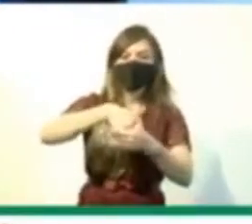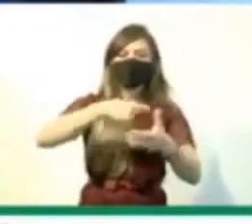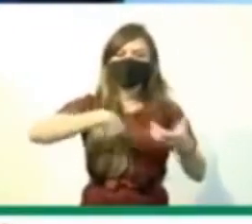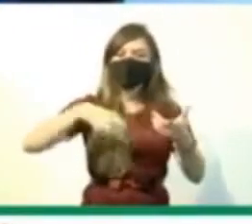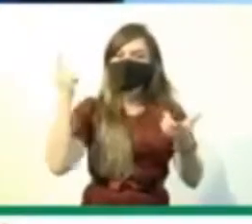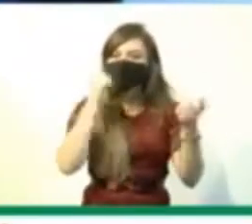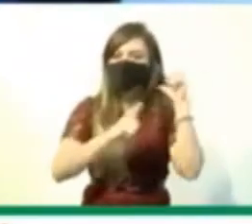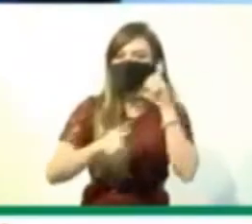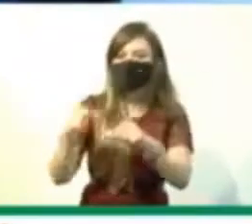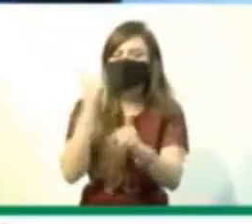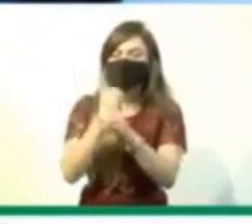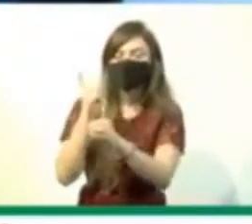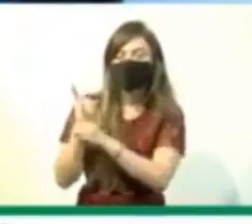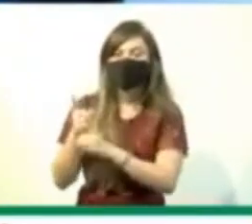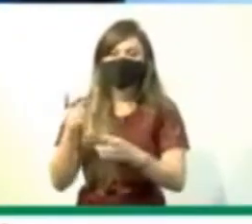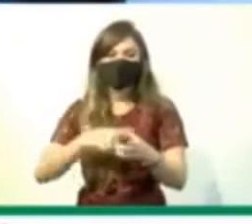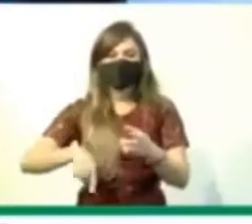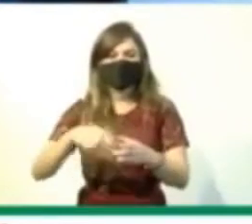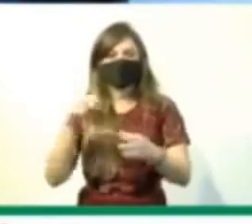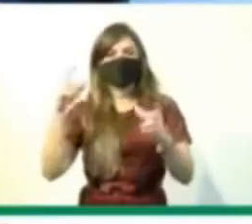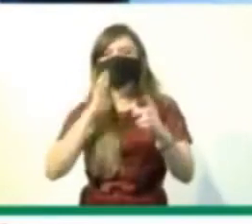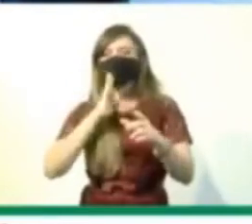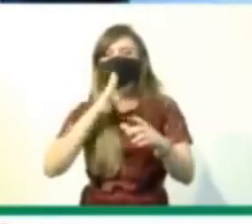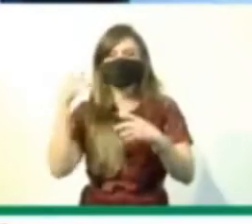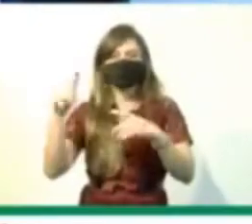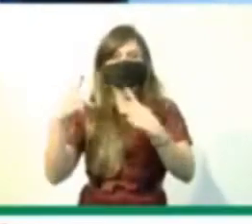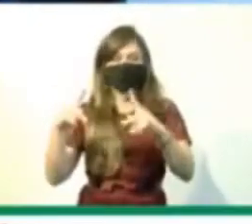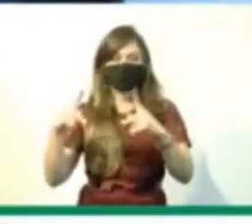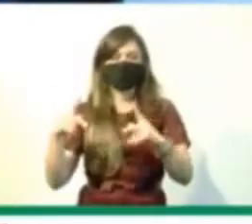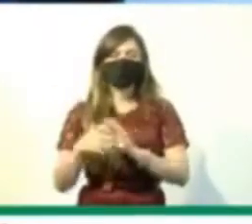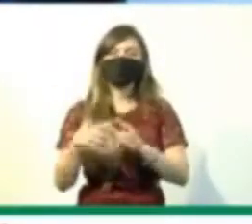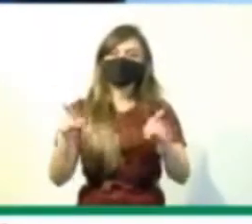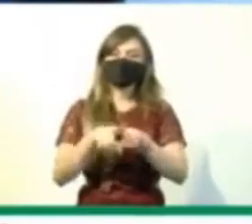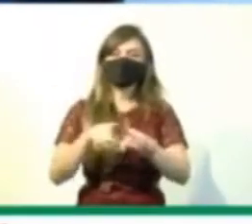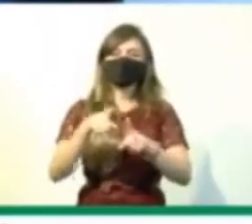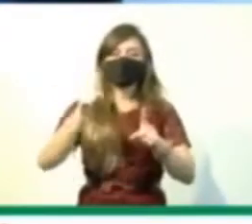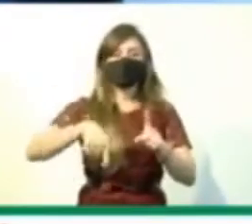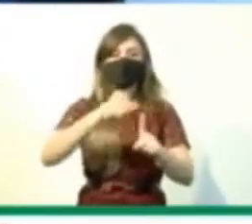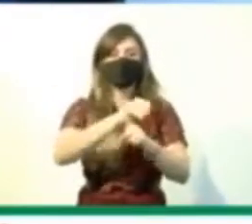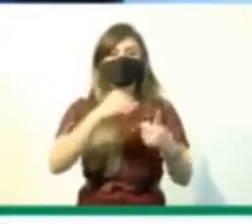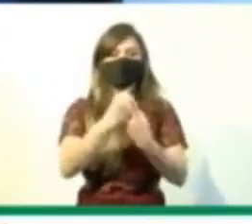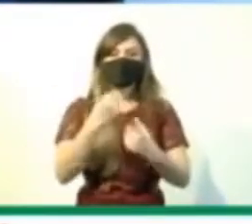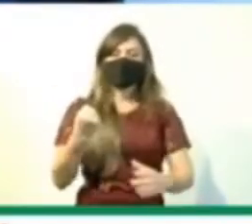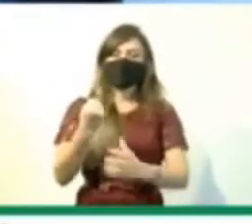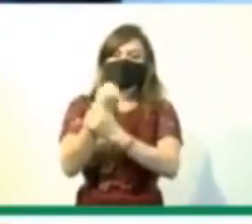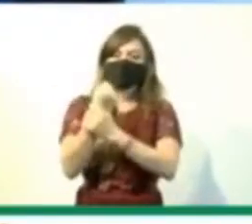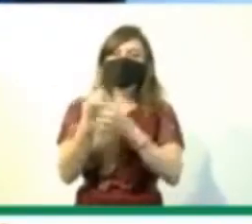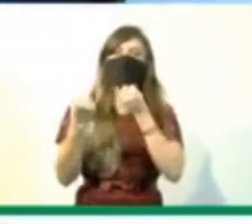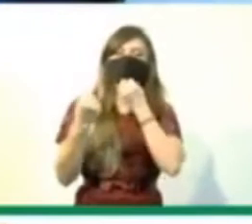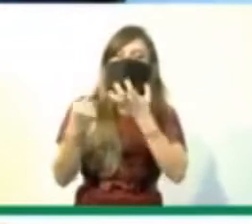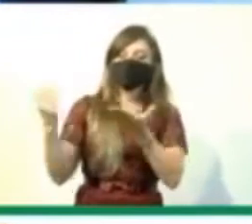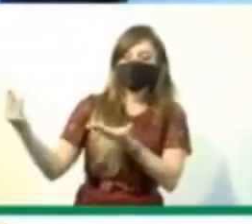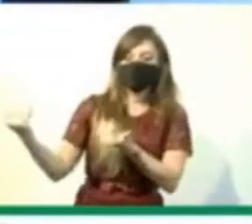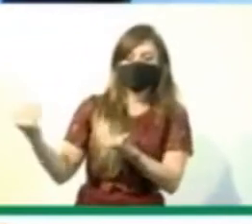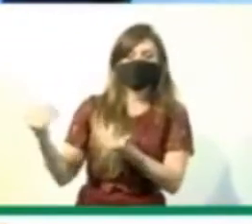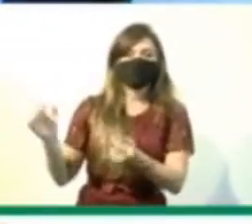talentos dos nossos jogadores de Milagres, e é uma forma, um equipamento social importante de proteção para a nossa